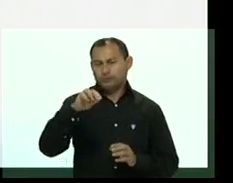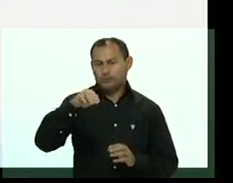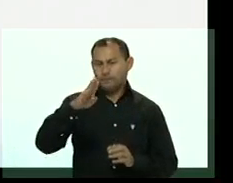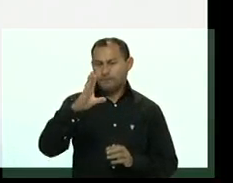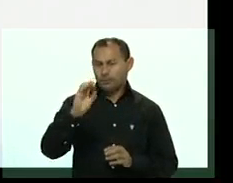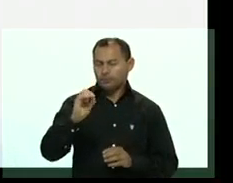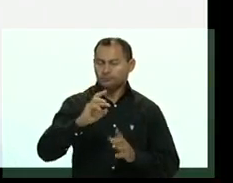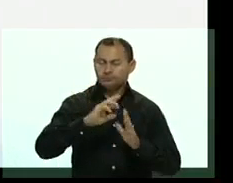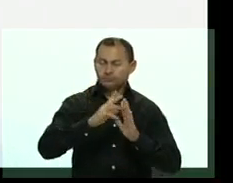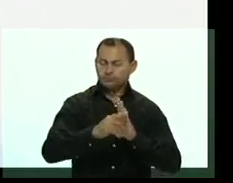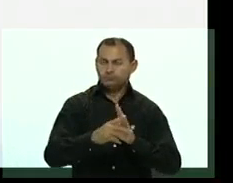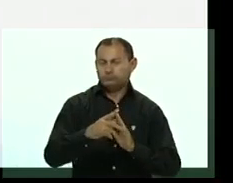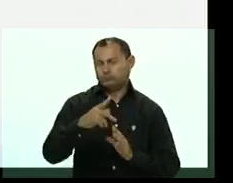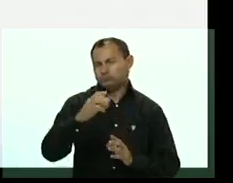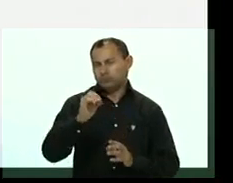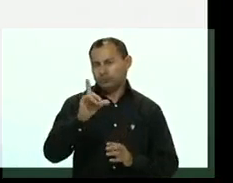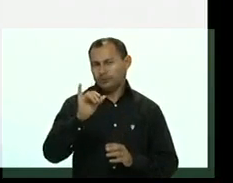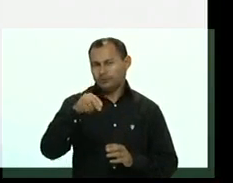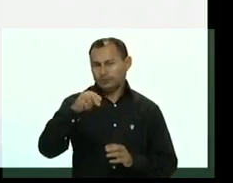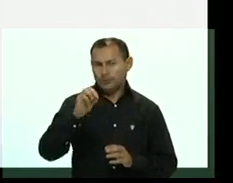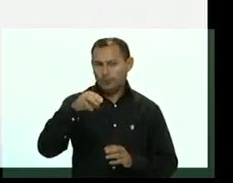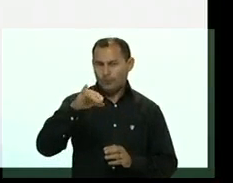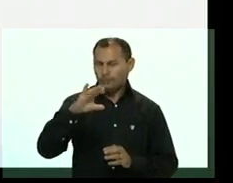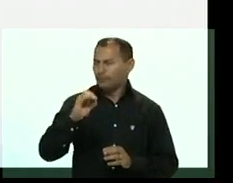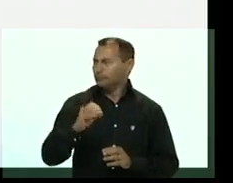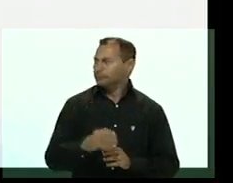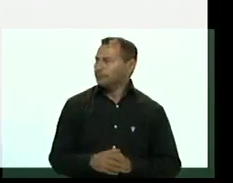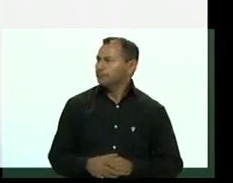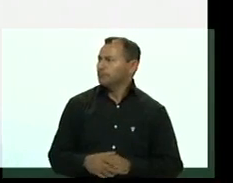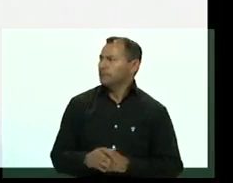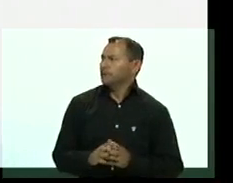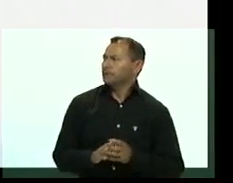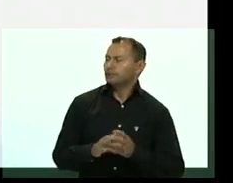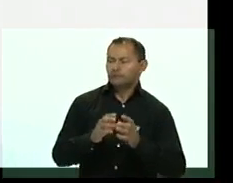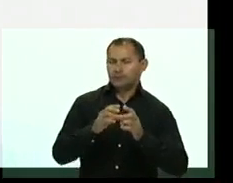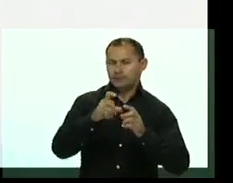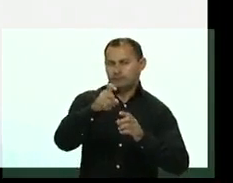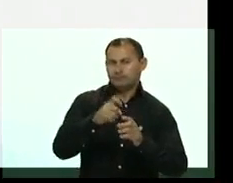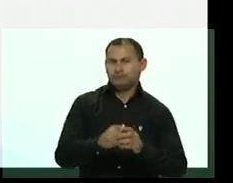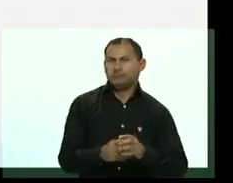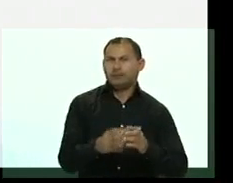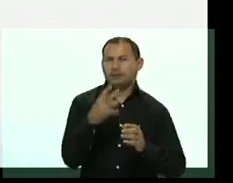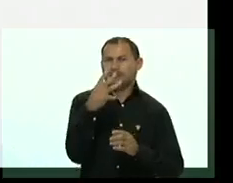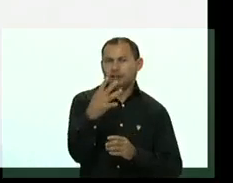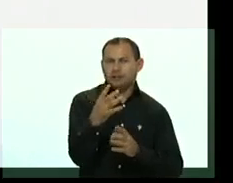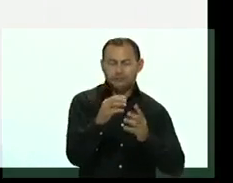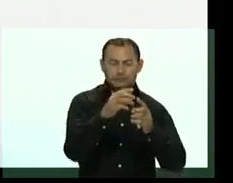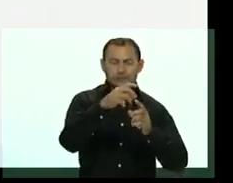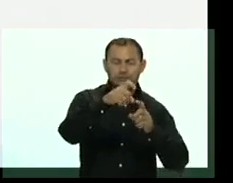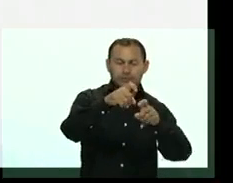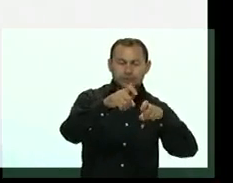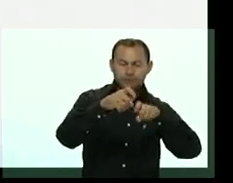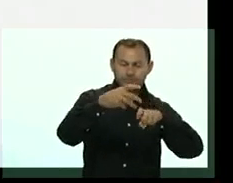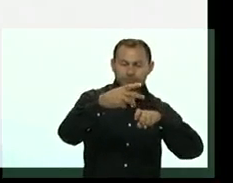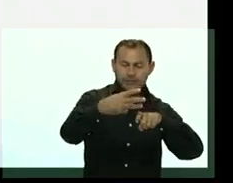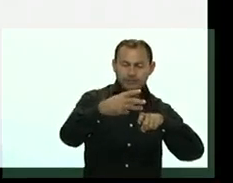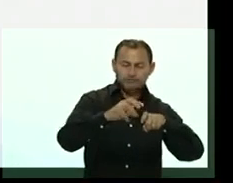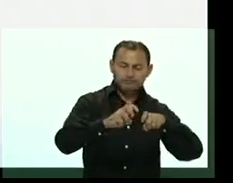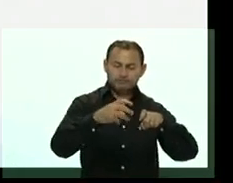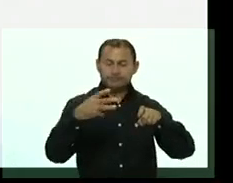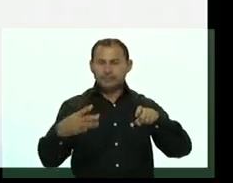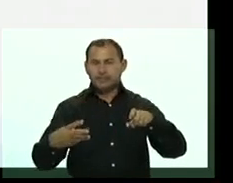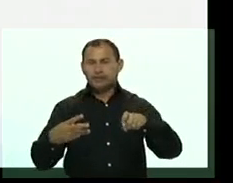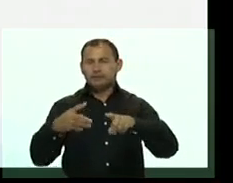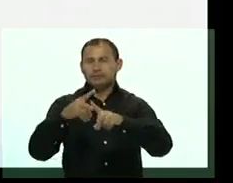de derivação para os polinômios, nós vamos ter, tombando o meu expoente, 3 vezes 7